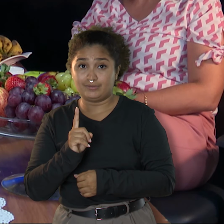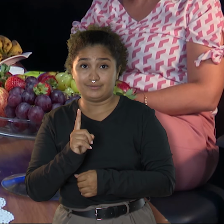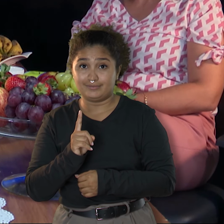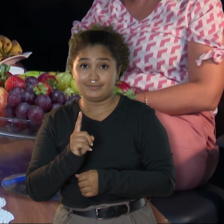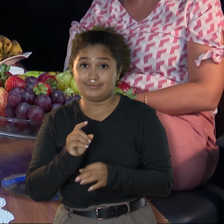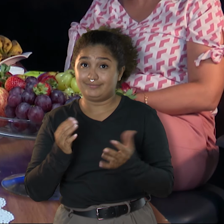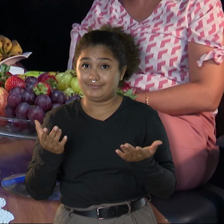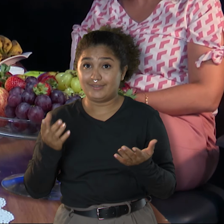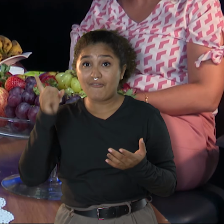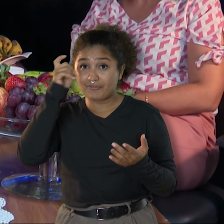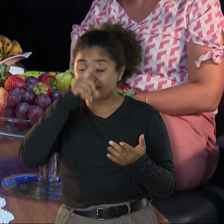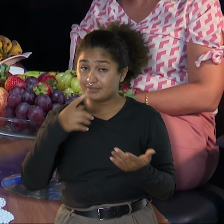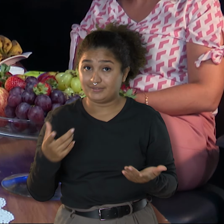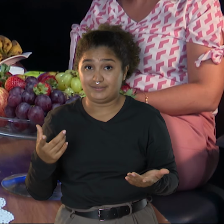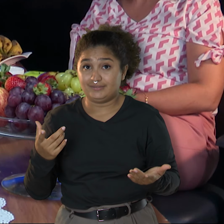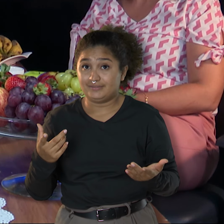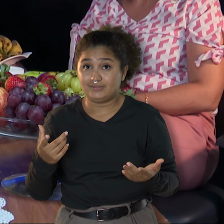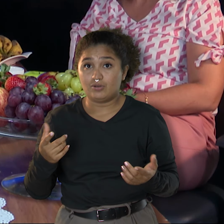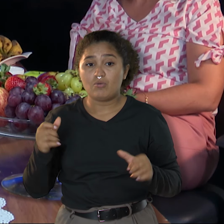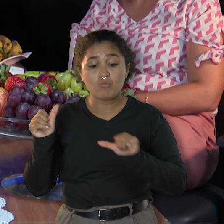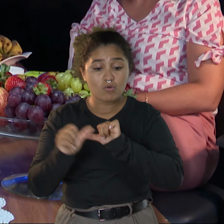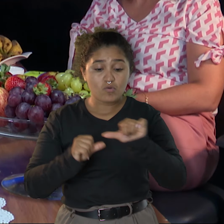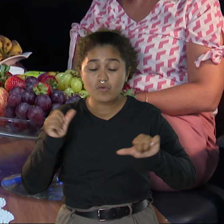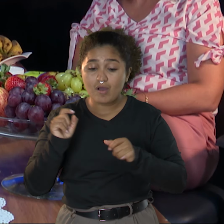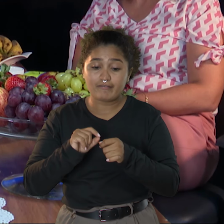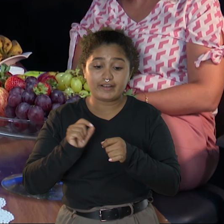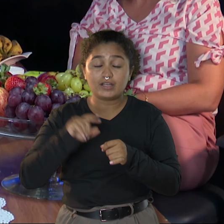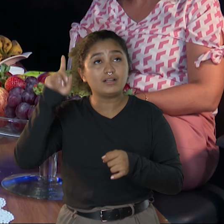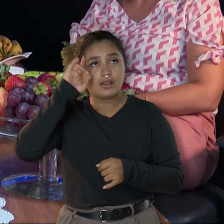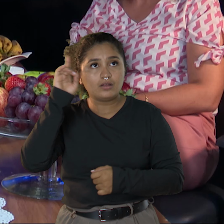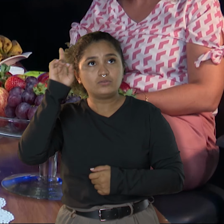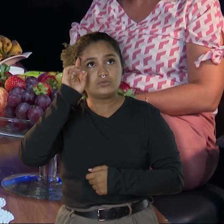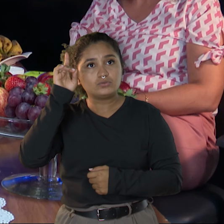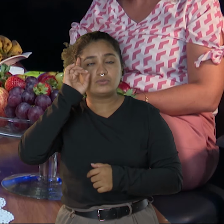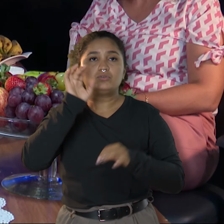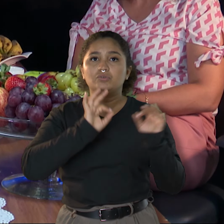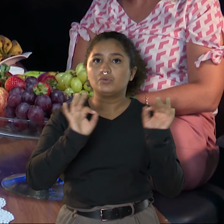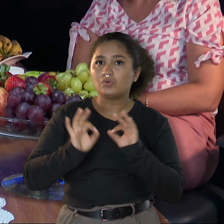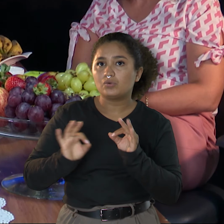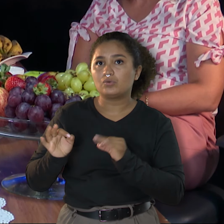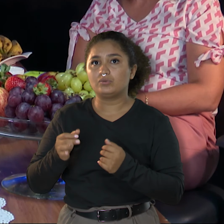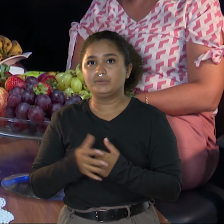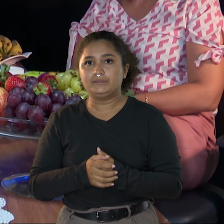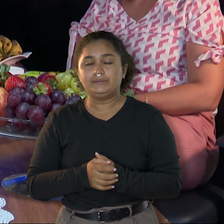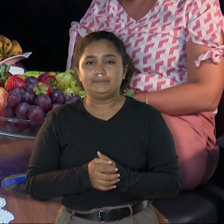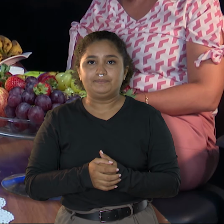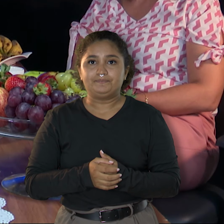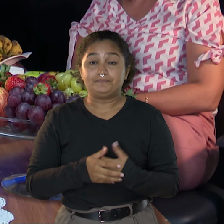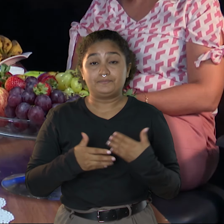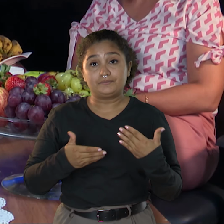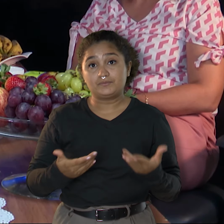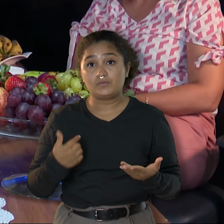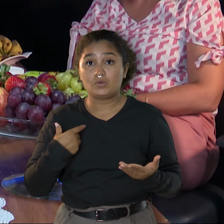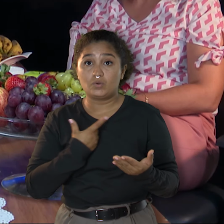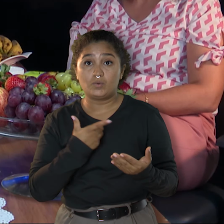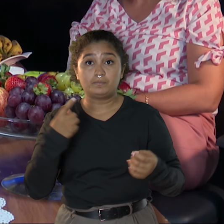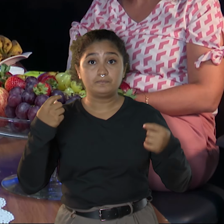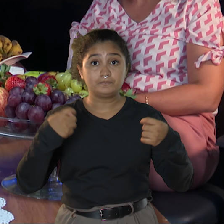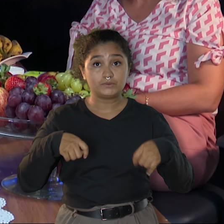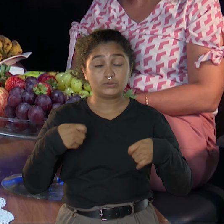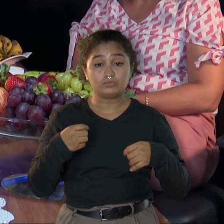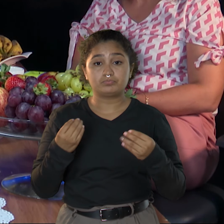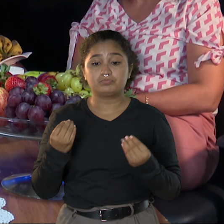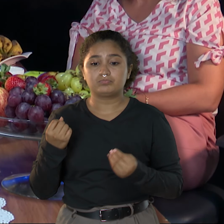Isso não vai ter efeito para ele mudar a rotina dele, o que ele está fazendo, reorganizar as estratégias dentro de um cartório. E aí a gente resolveu